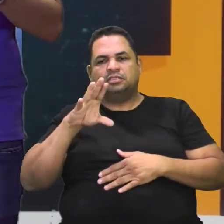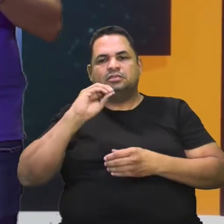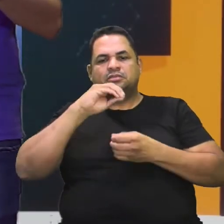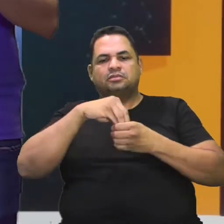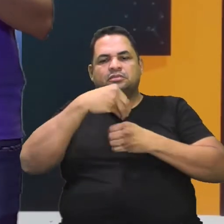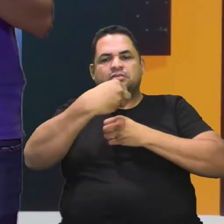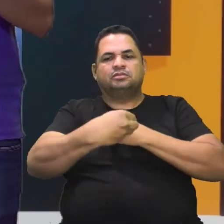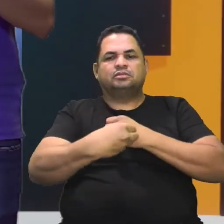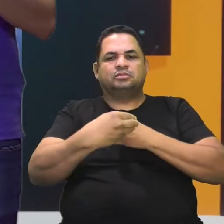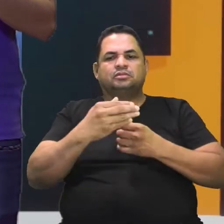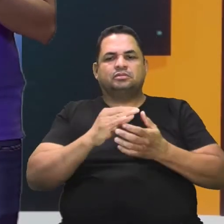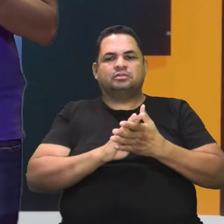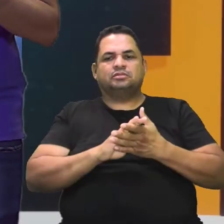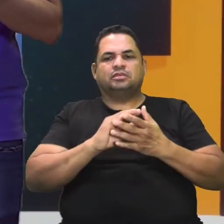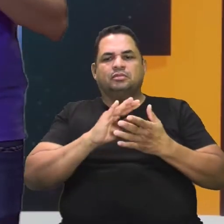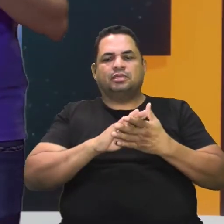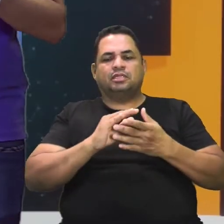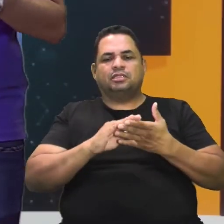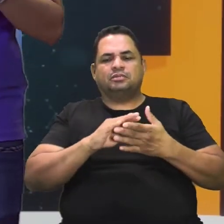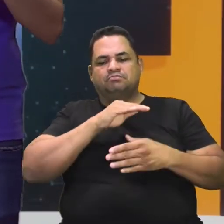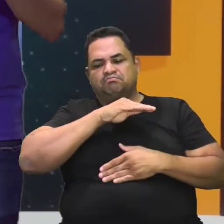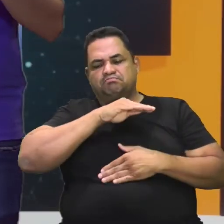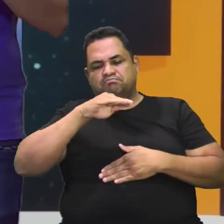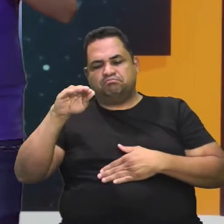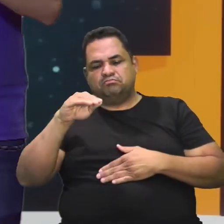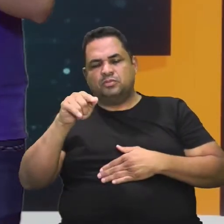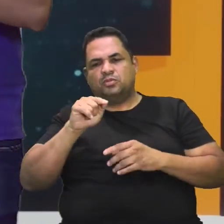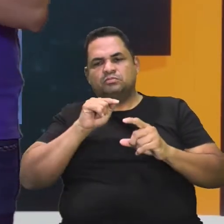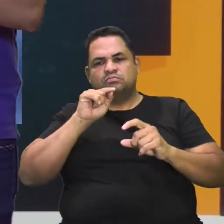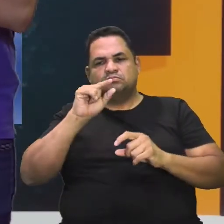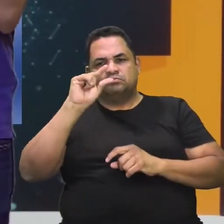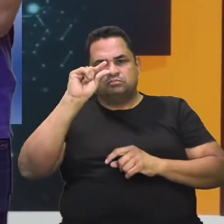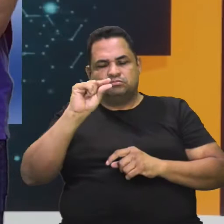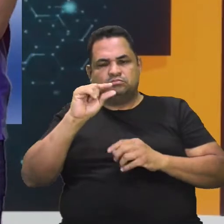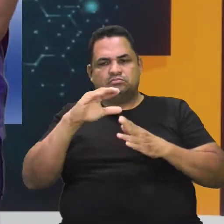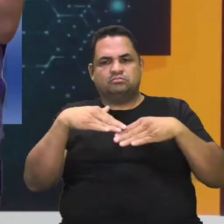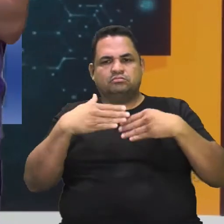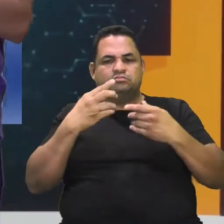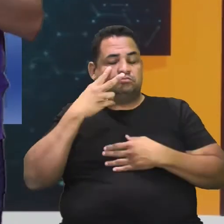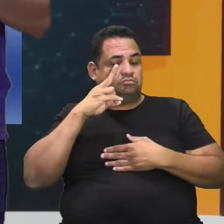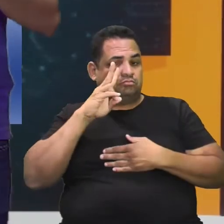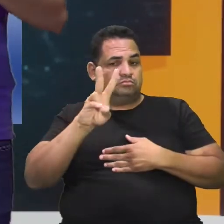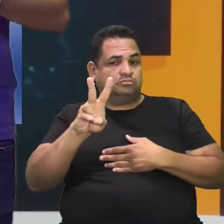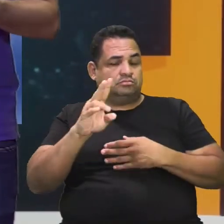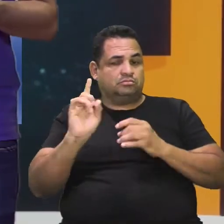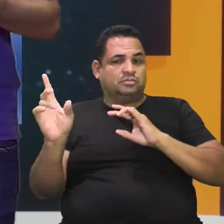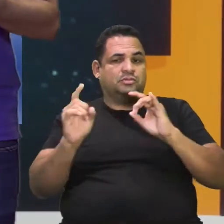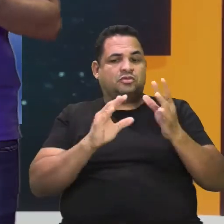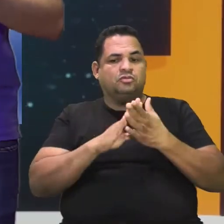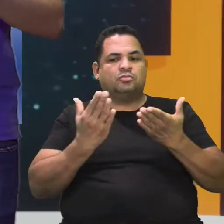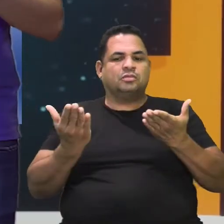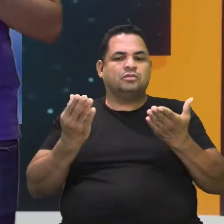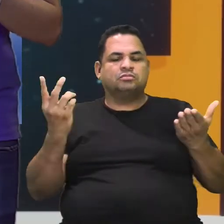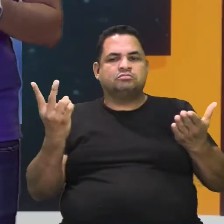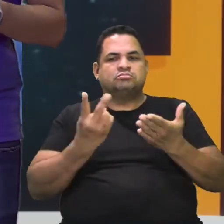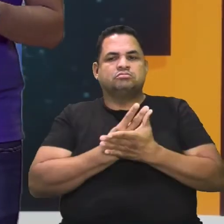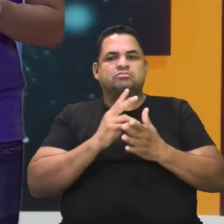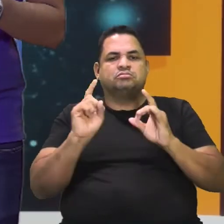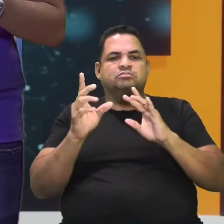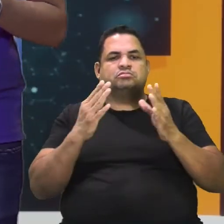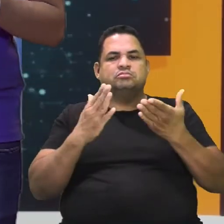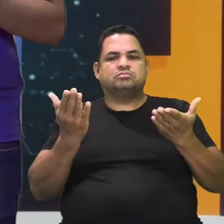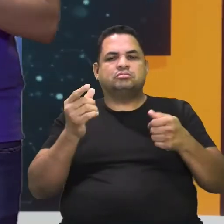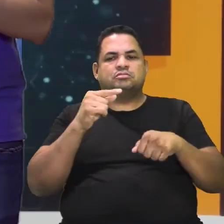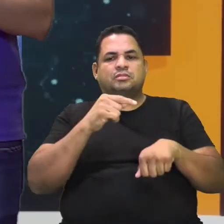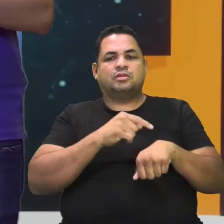reta externa e o que é uma reta tangente? Beleza. Visualizamos como cada uma fica com relação à circunferência.